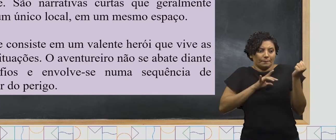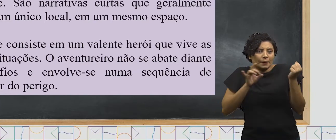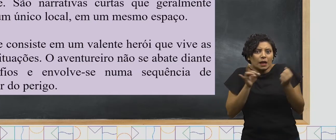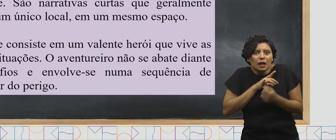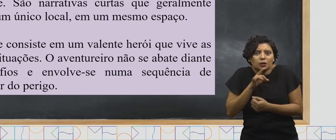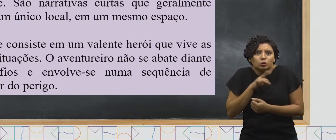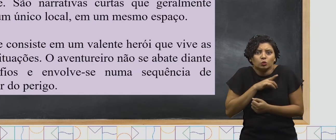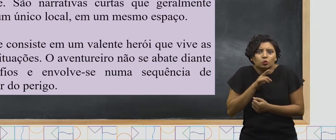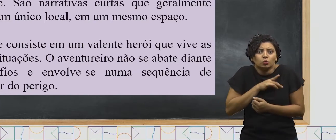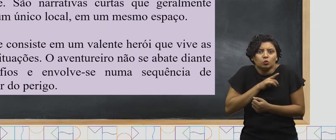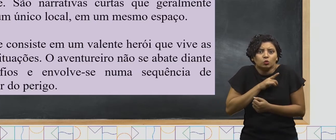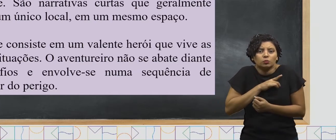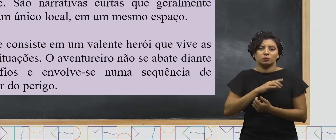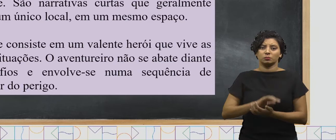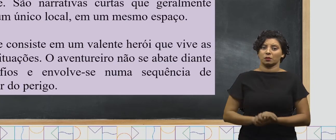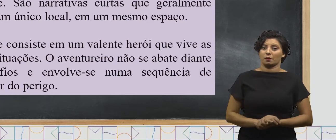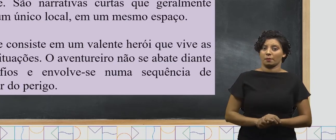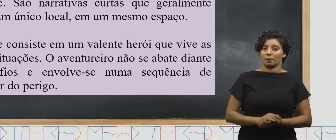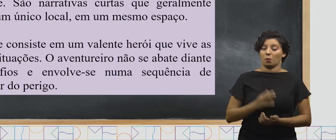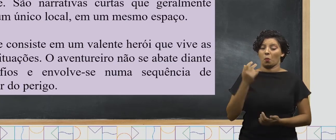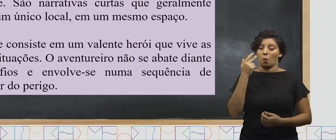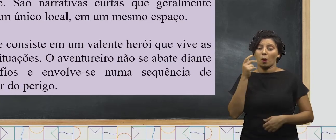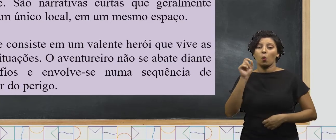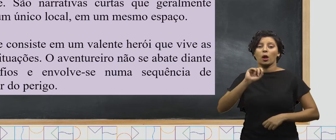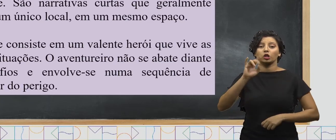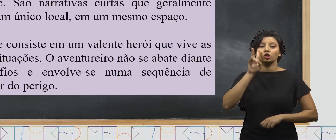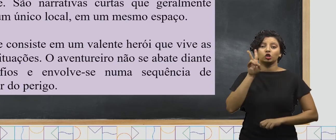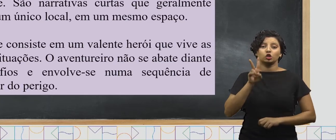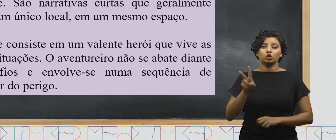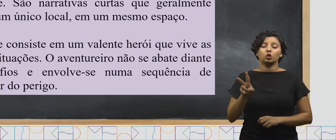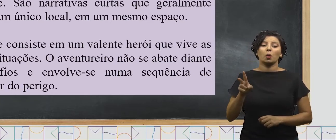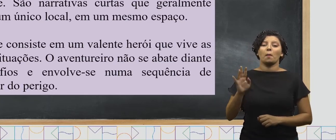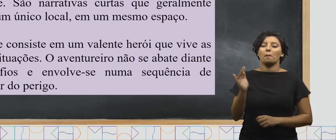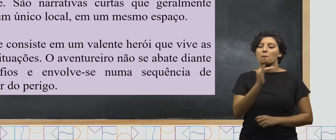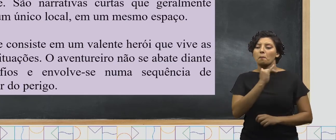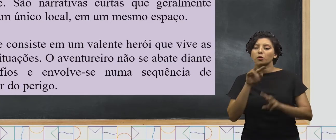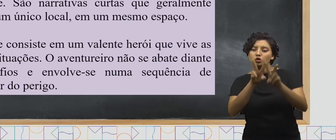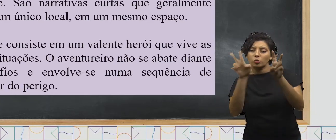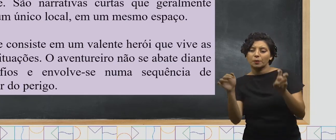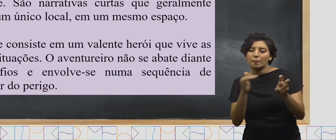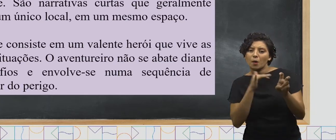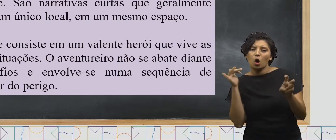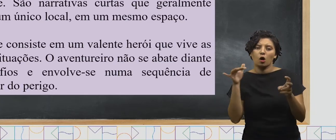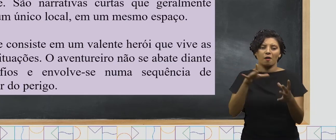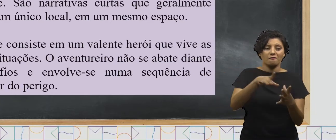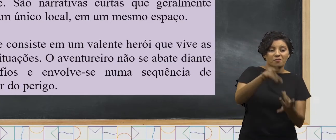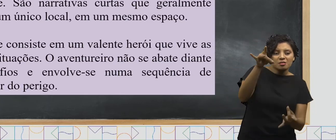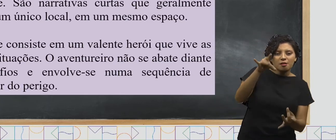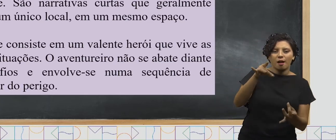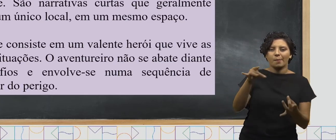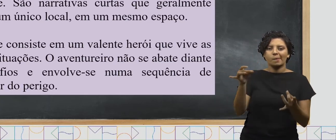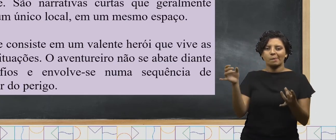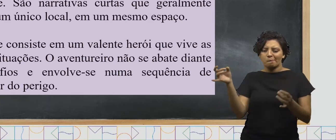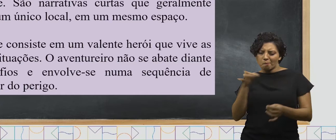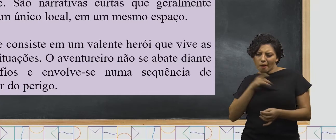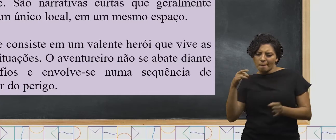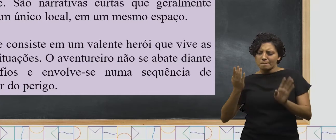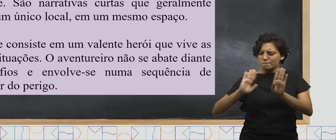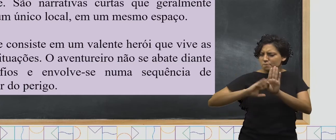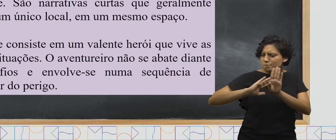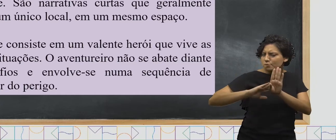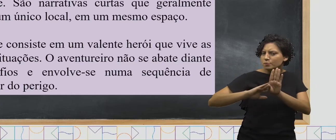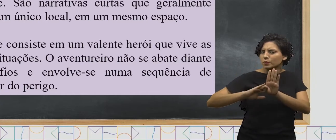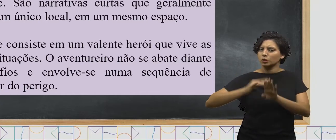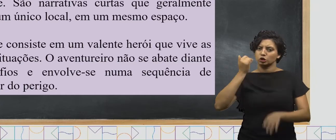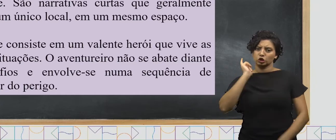a sensação de medo. Normalmente são histórias que envolvem mortes, fantasmas e suspense.